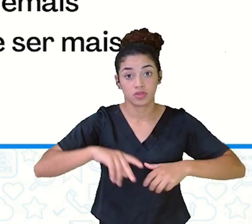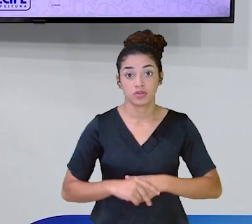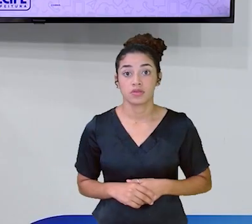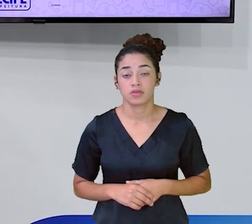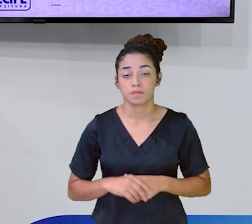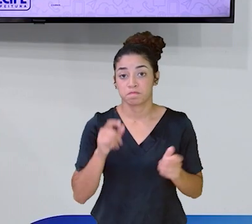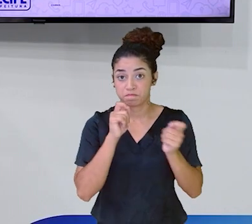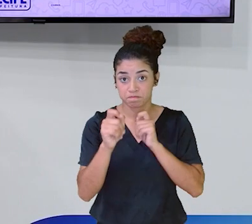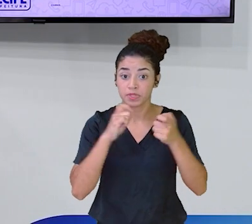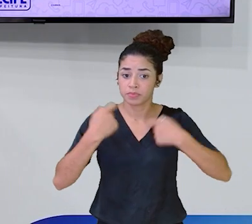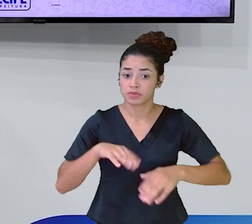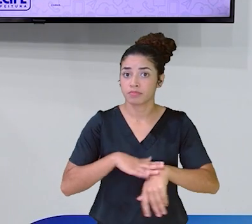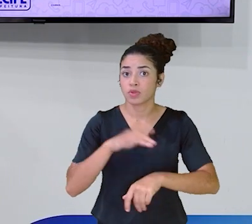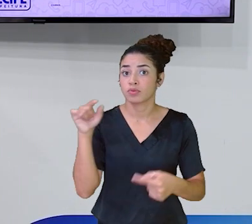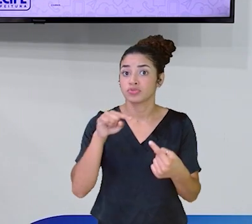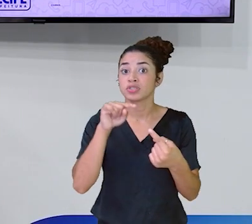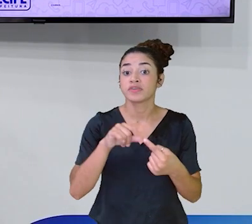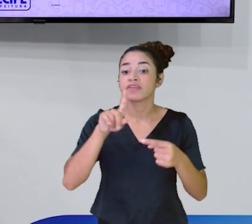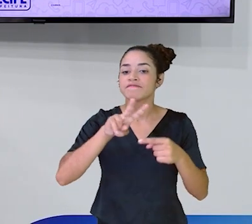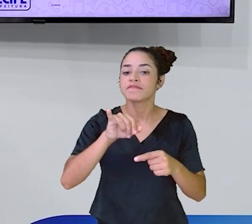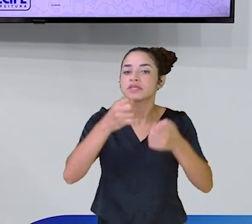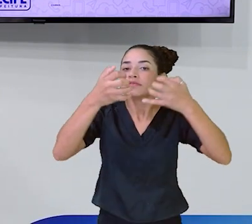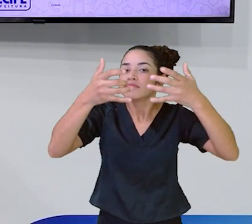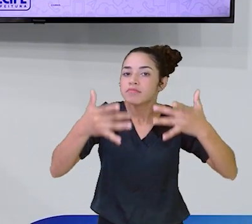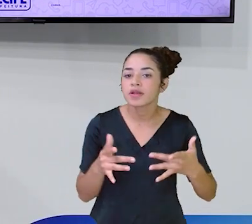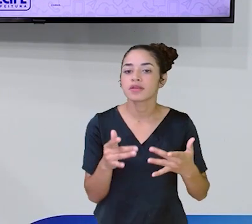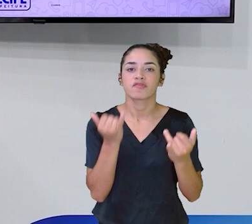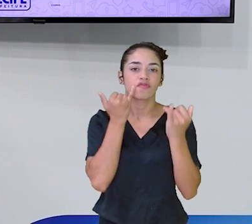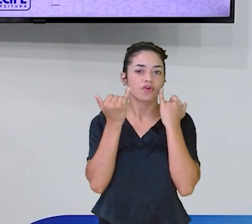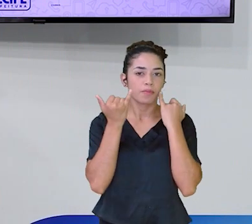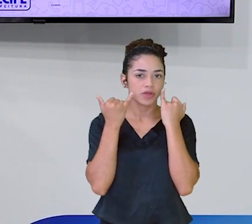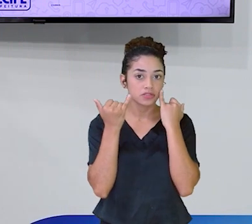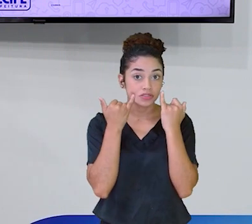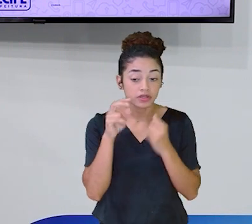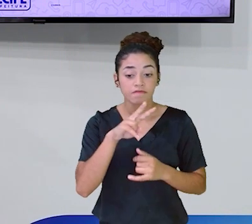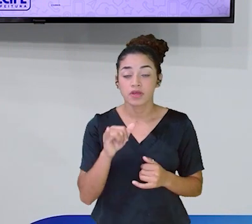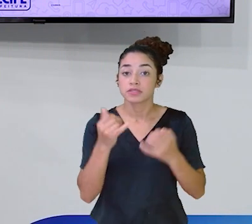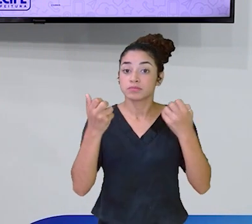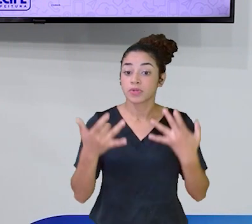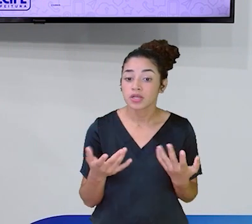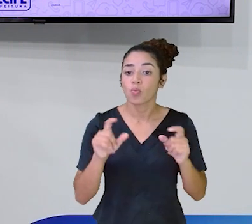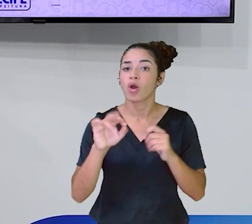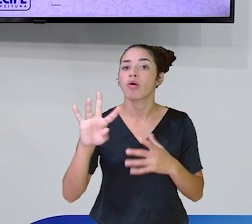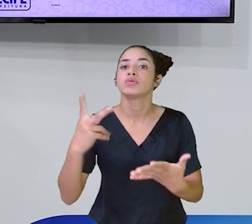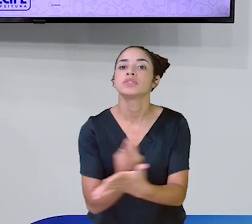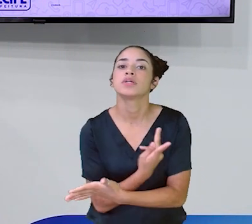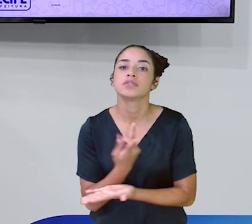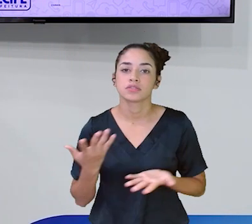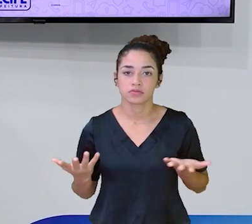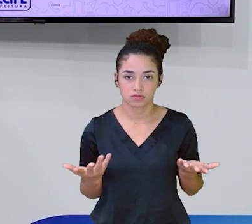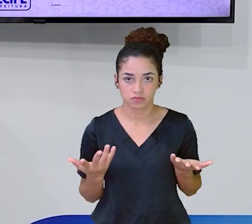do jornalista ser mais objetivo, é quando ele narra ali uma informação, ele narra ali um fato, então ele precisa